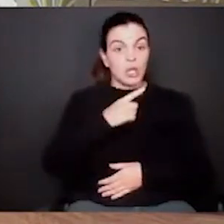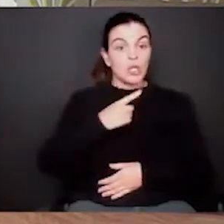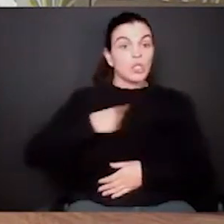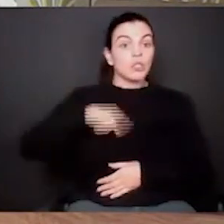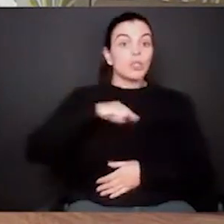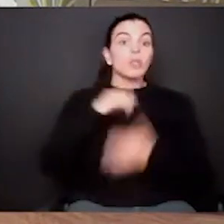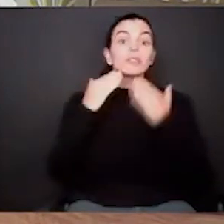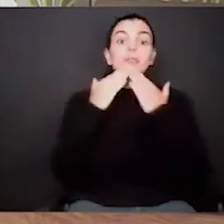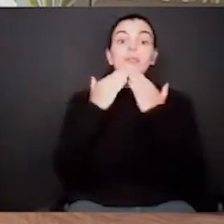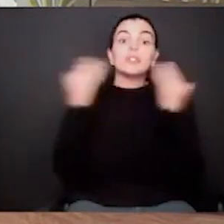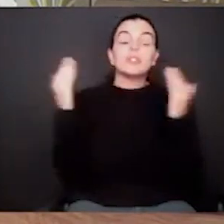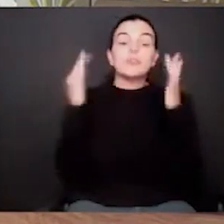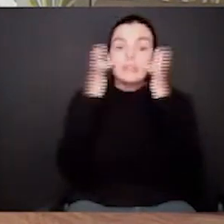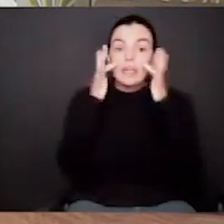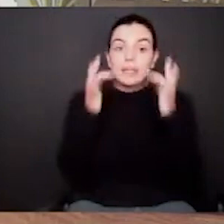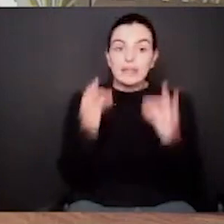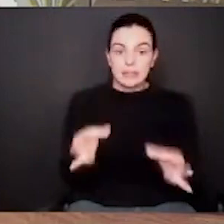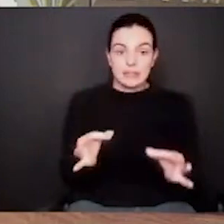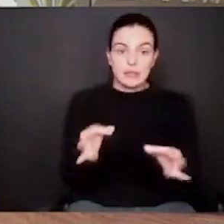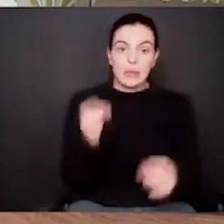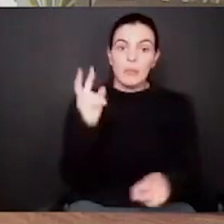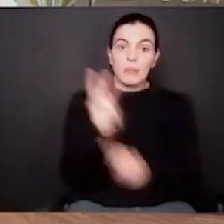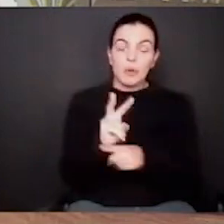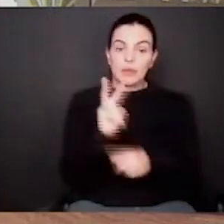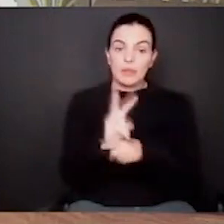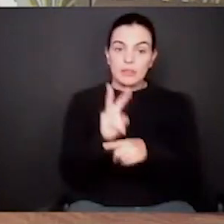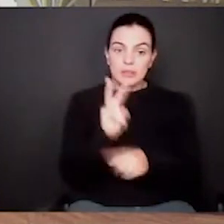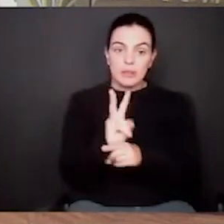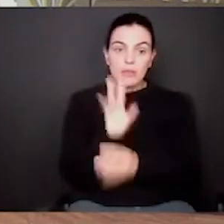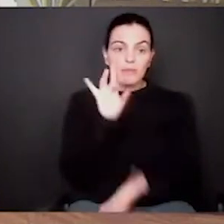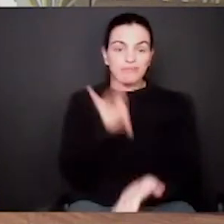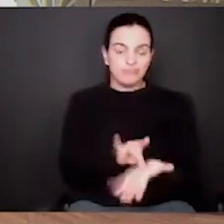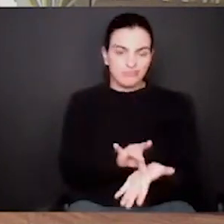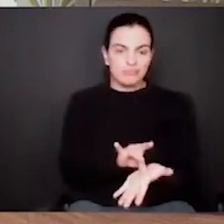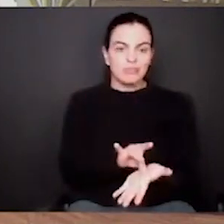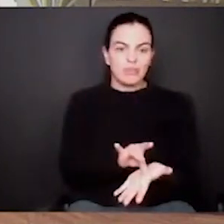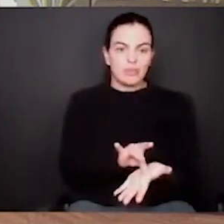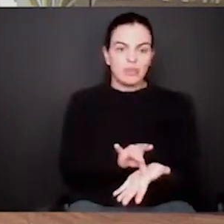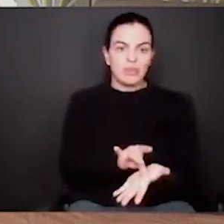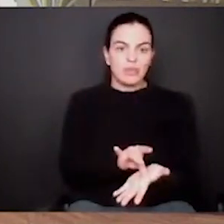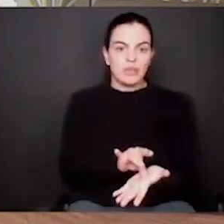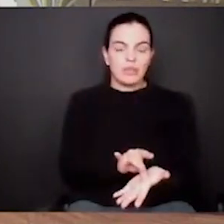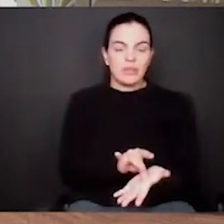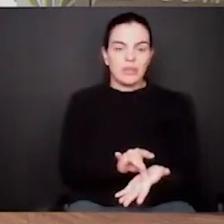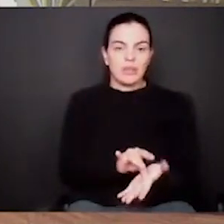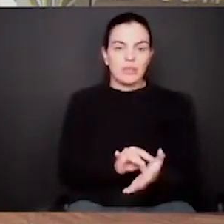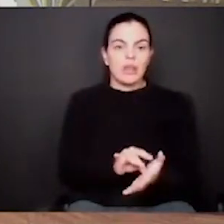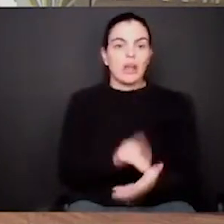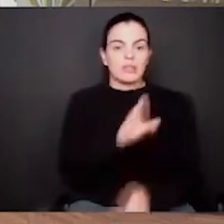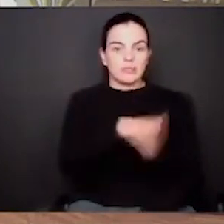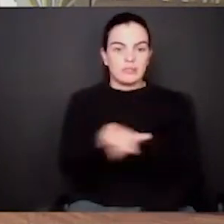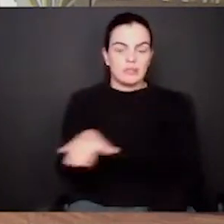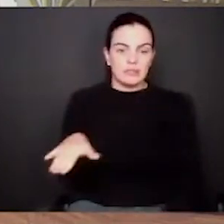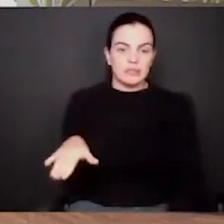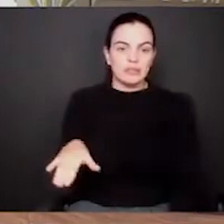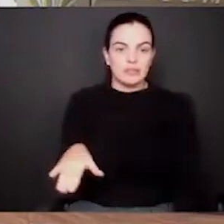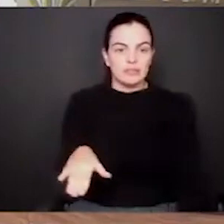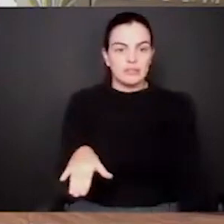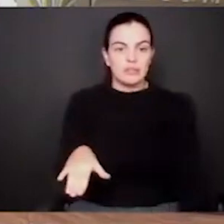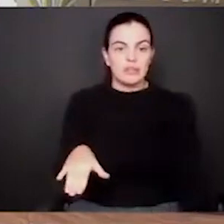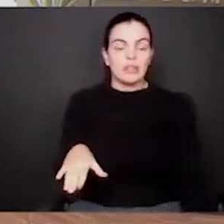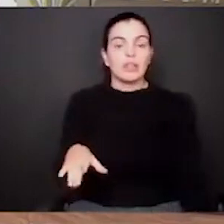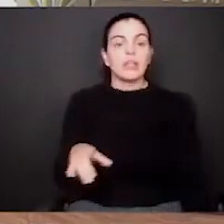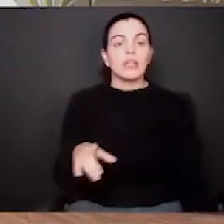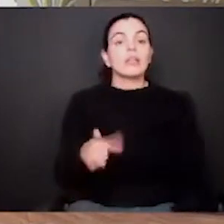especial, por uma proteção efetiva aos nossos cidadãos do futuro. E aí alguém